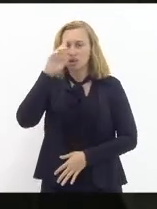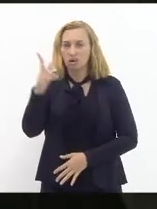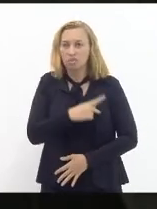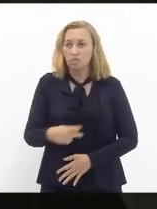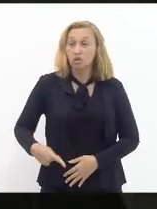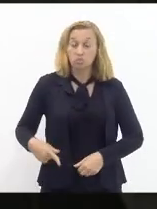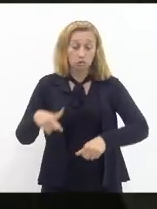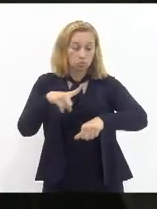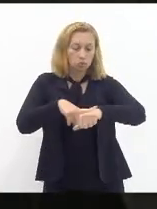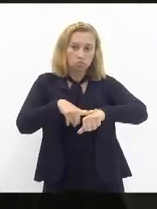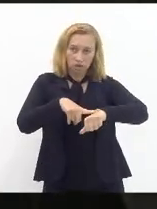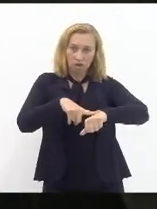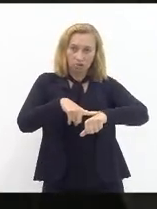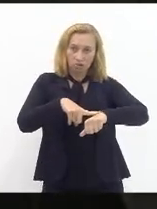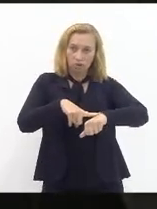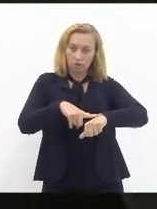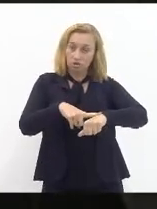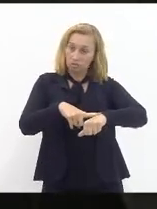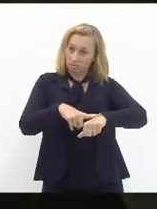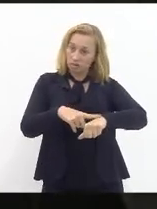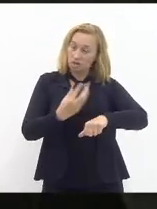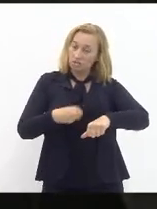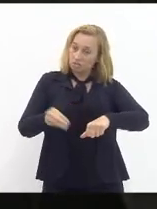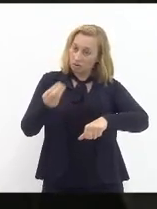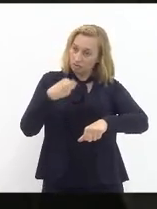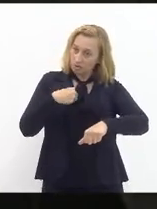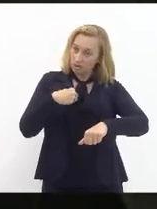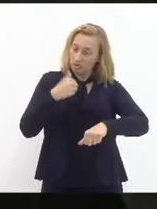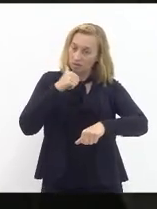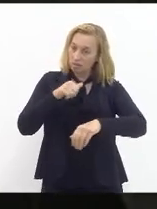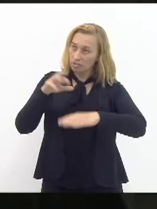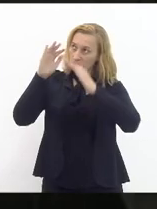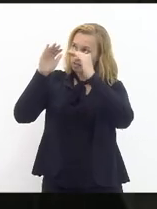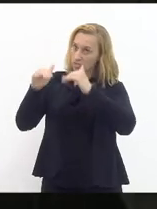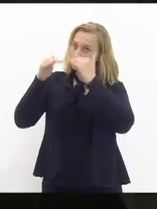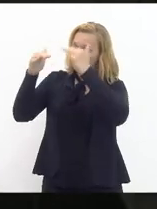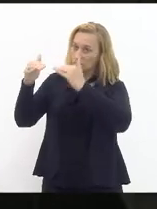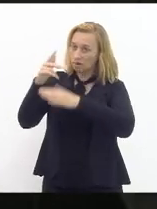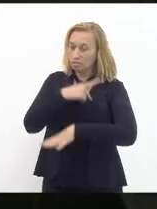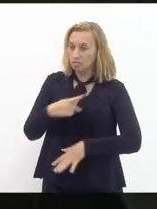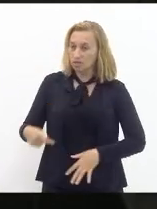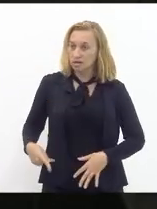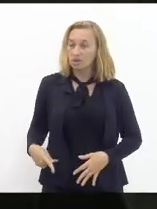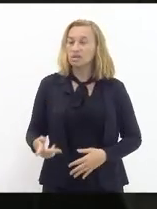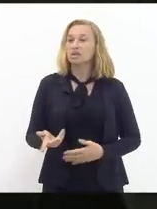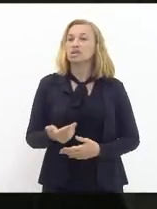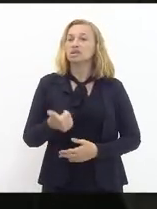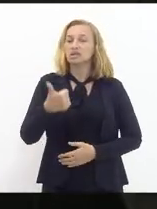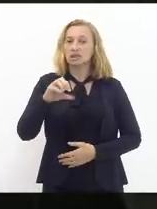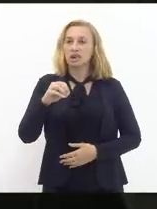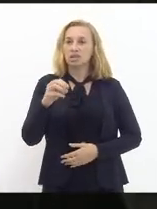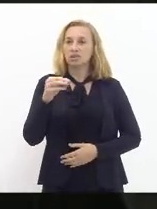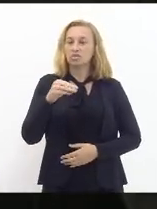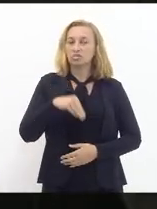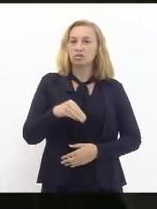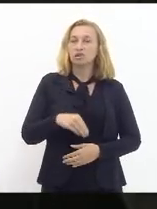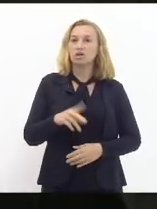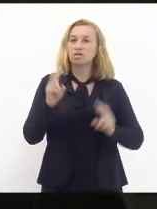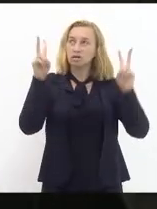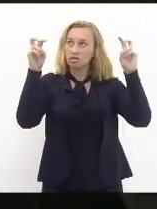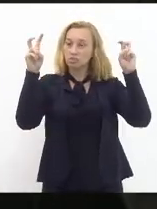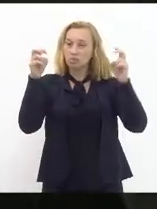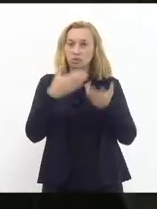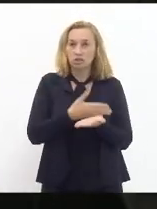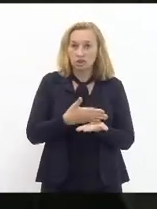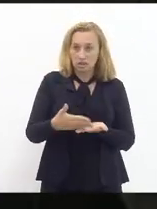no tempo que me foi dado por Vossa Excelência, de 10 minutos, esses são os assuntos